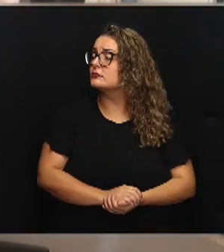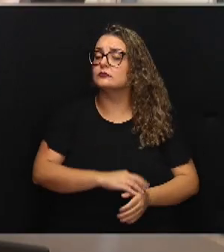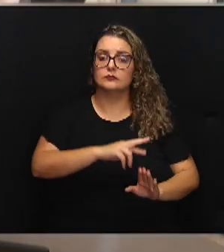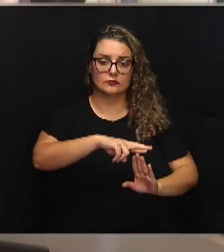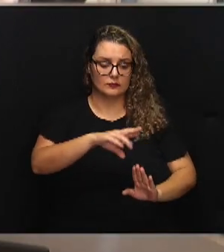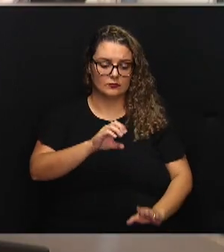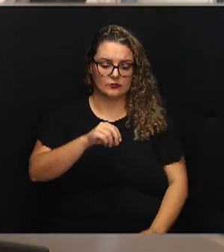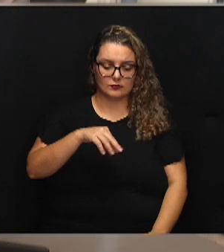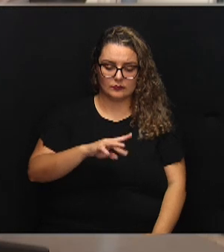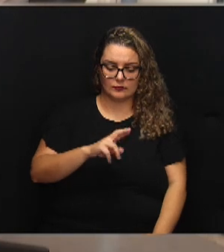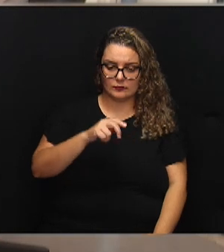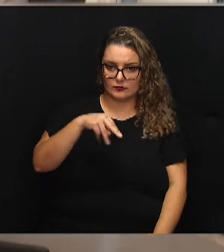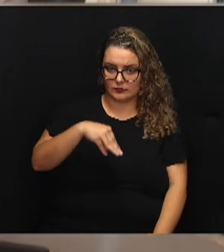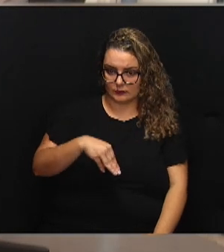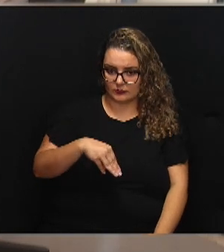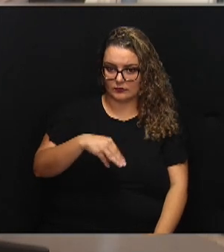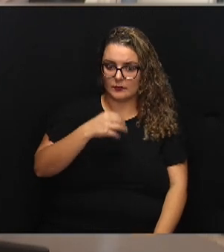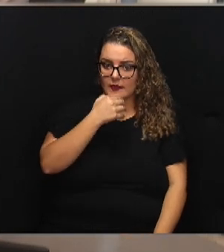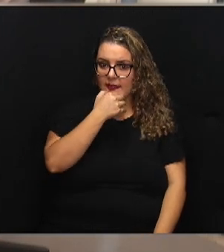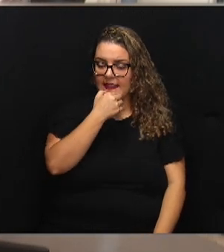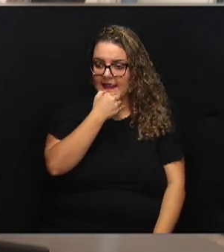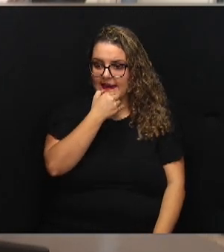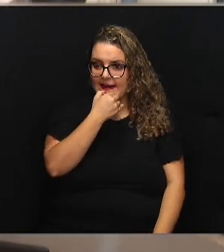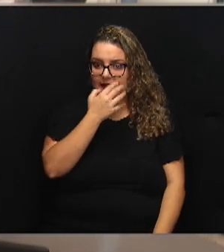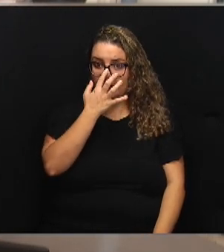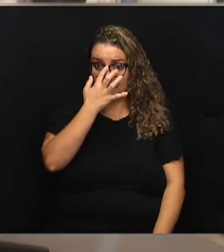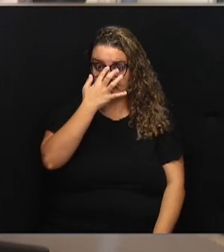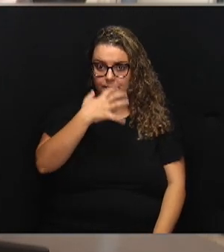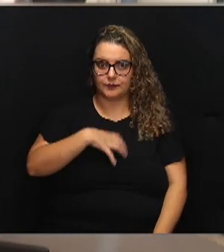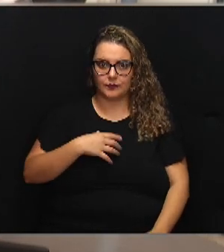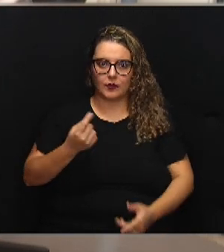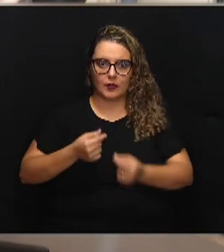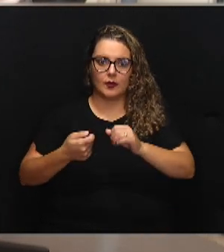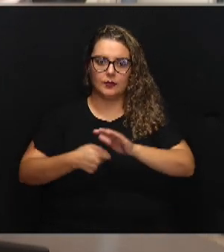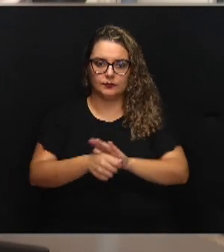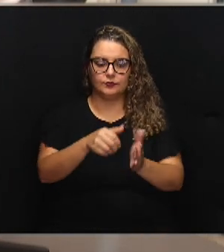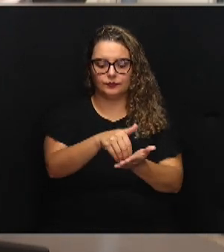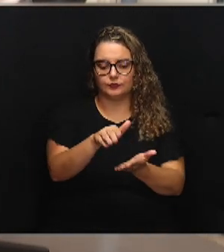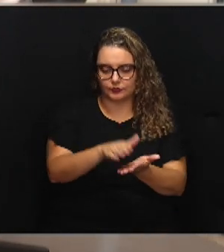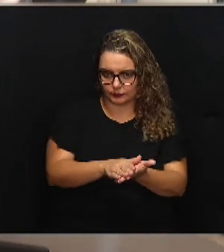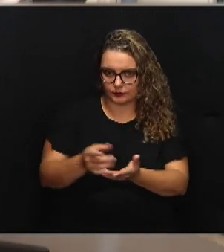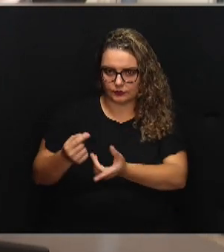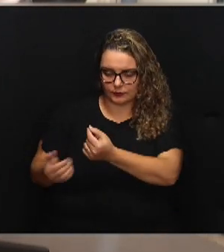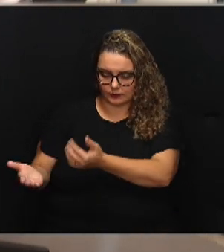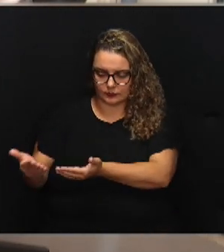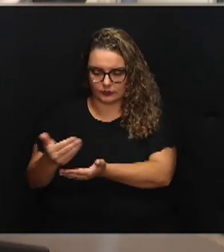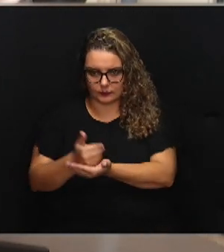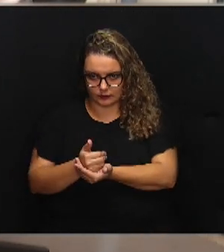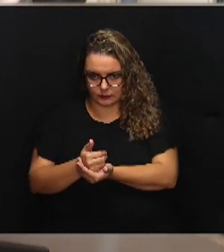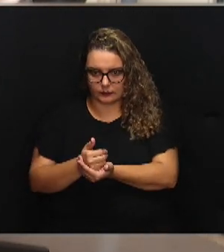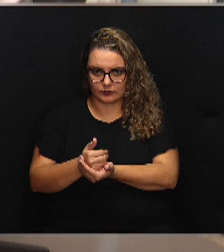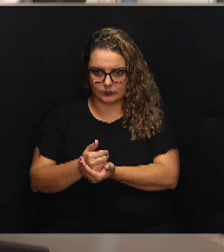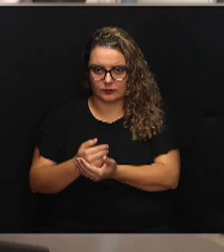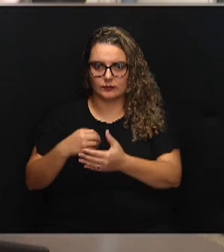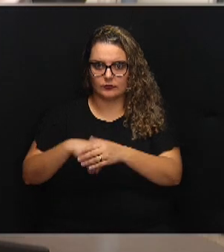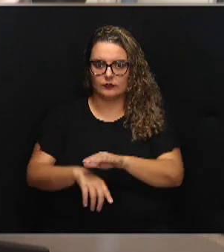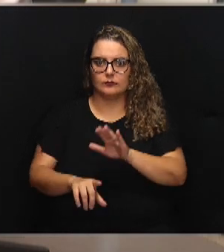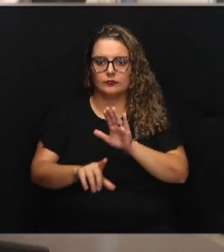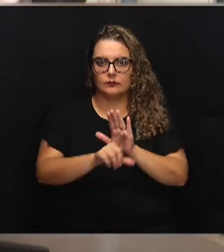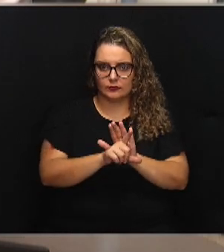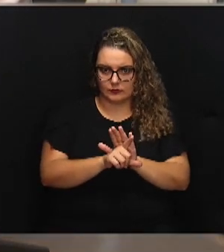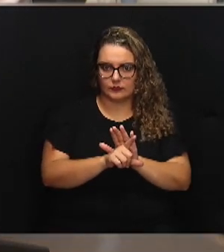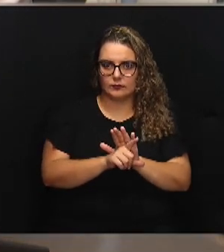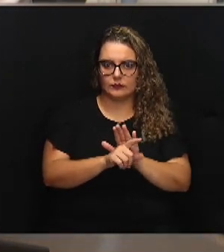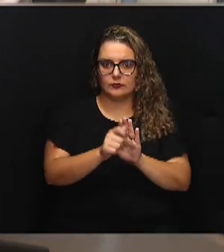CONTRAN, as formas de aplicação da receita de multas, elas têm que previstas de acordo com o código do